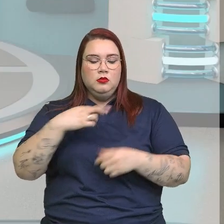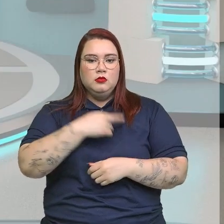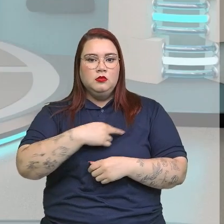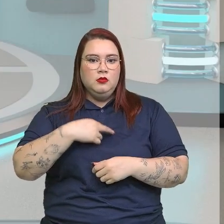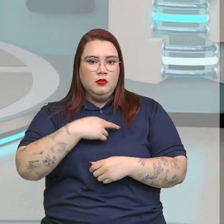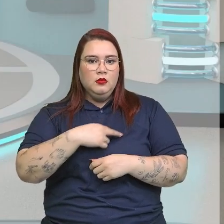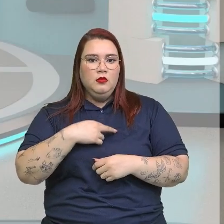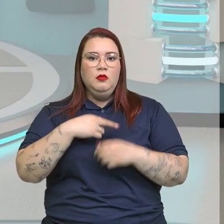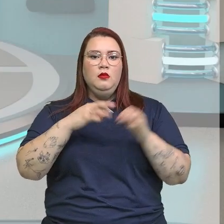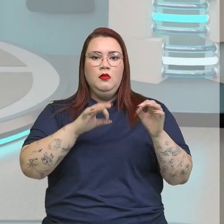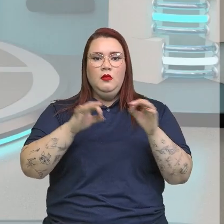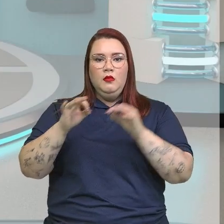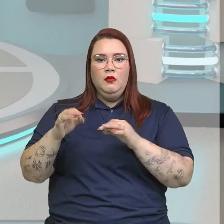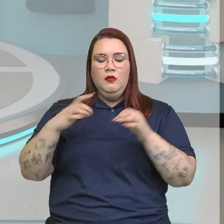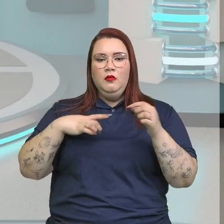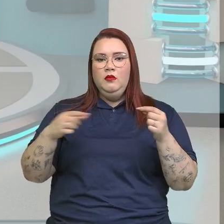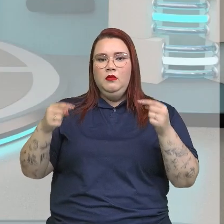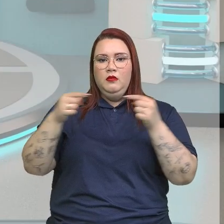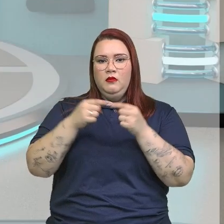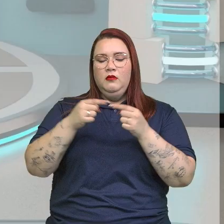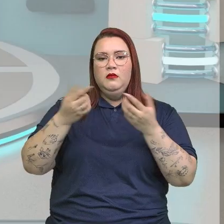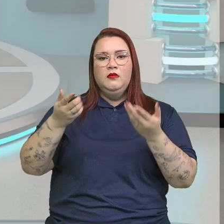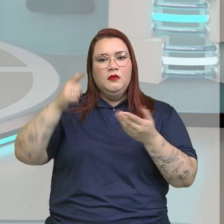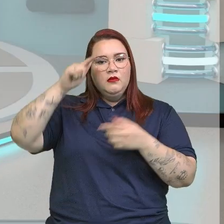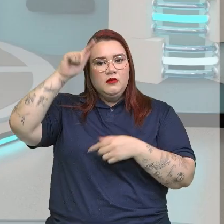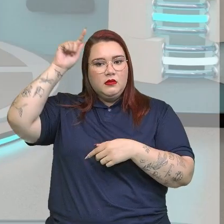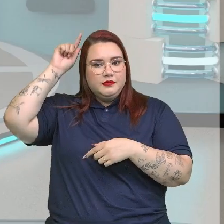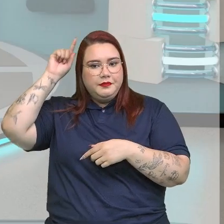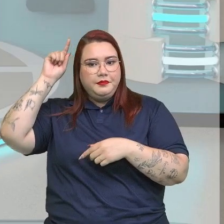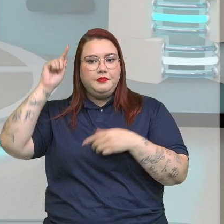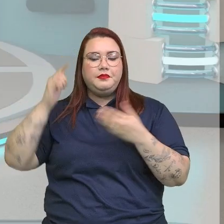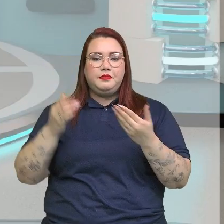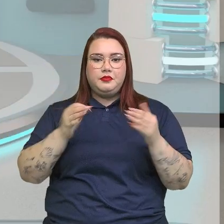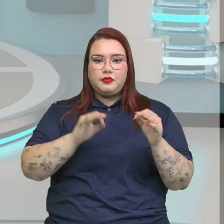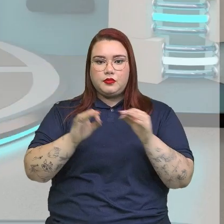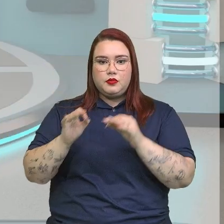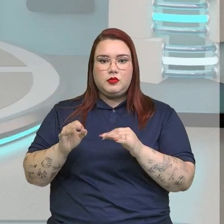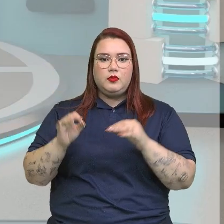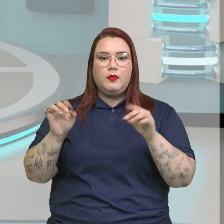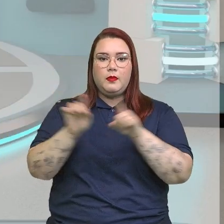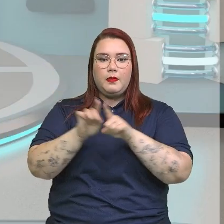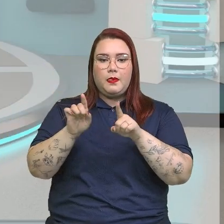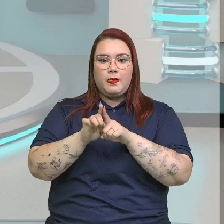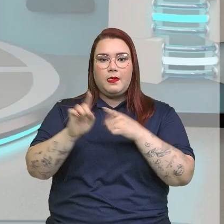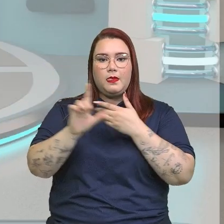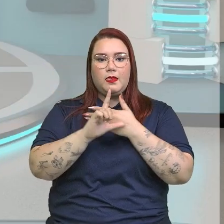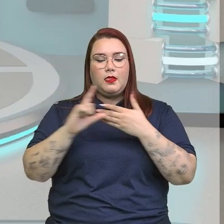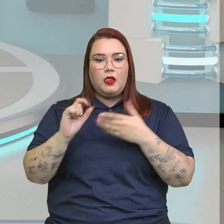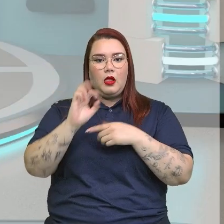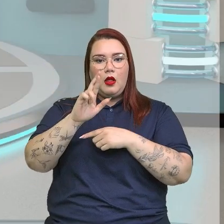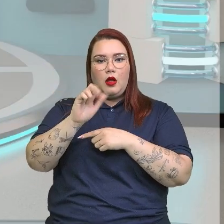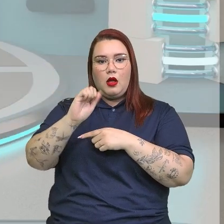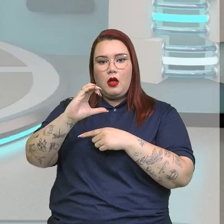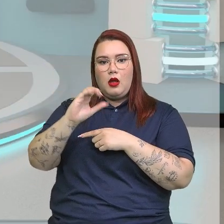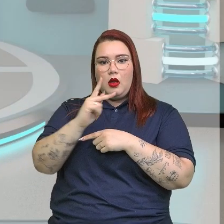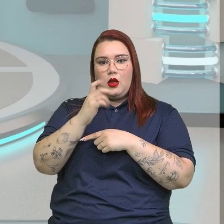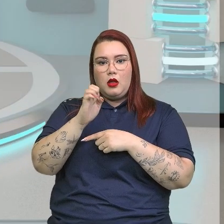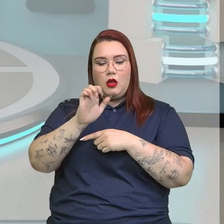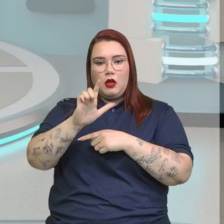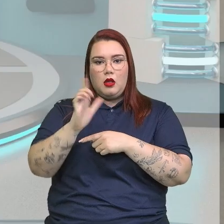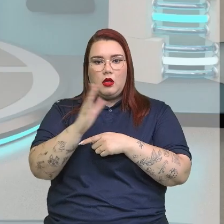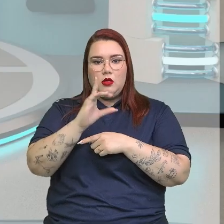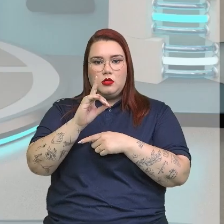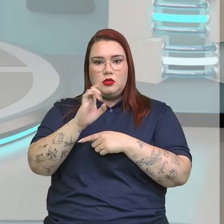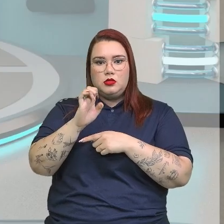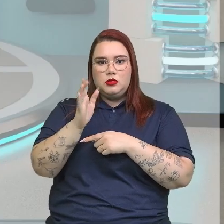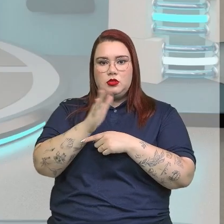de 30, com Graciliano Ramos, tivemos também Raquel de Queiroz, José Lins do Rego, todos eles